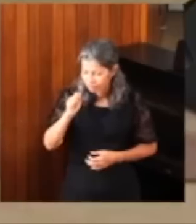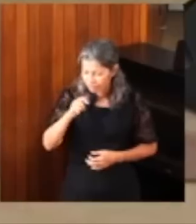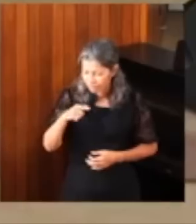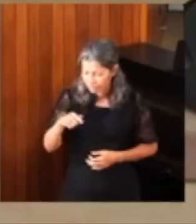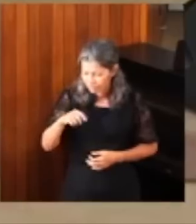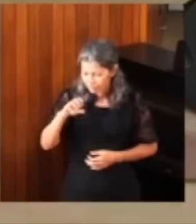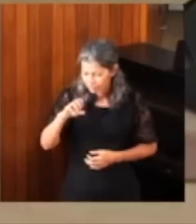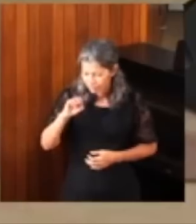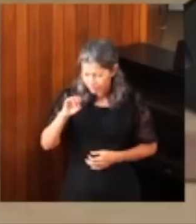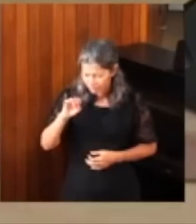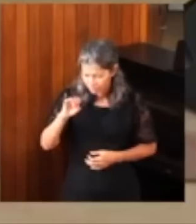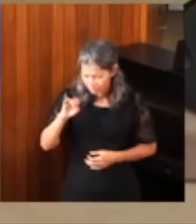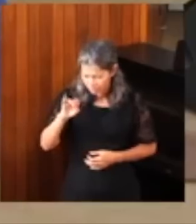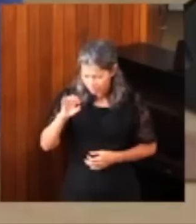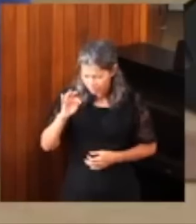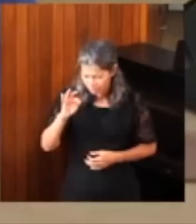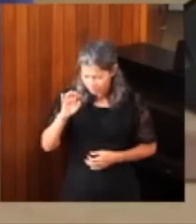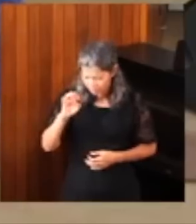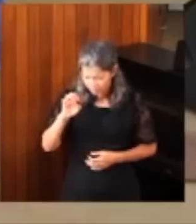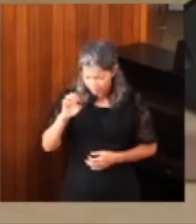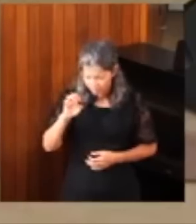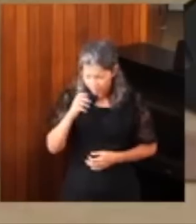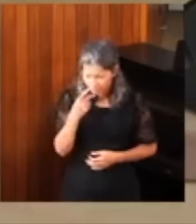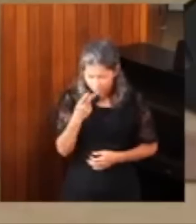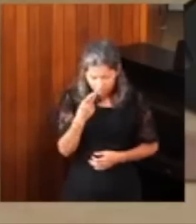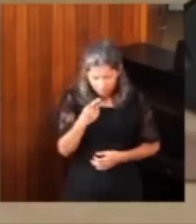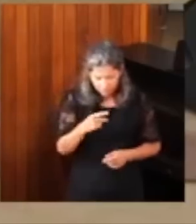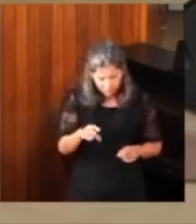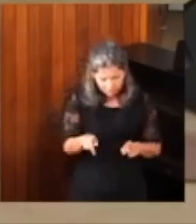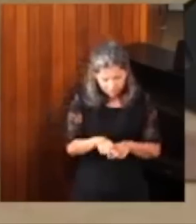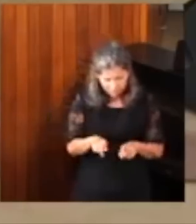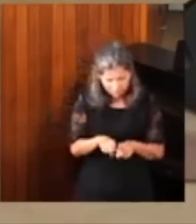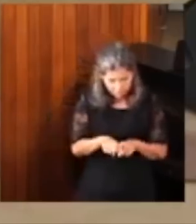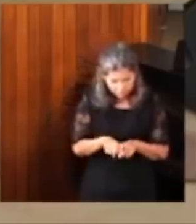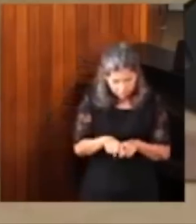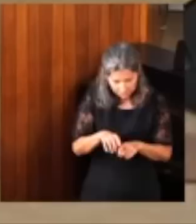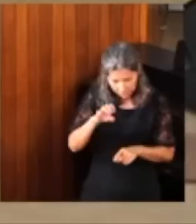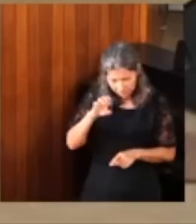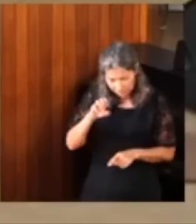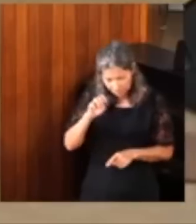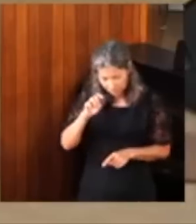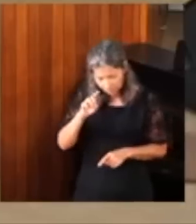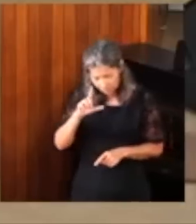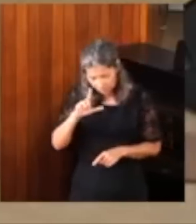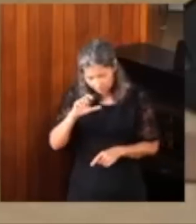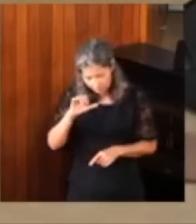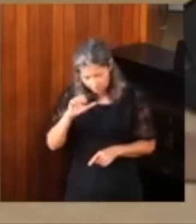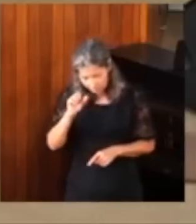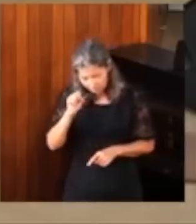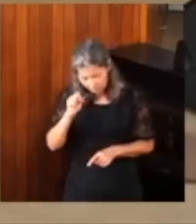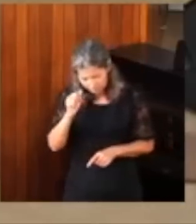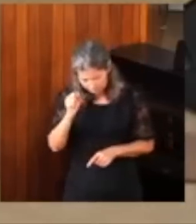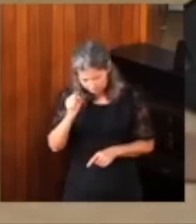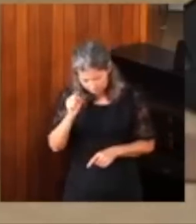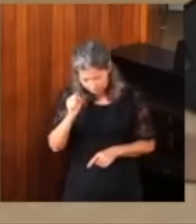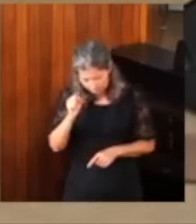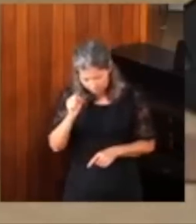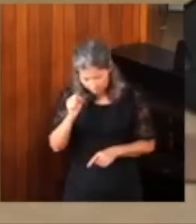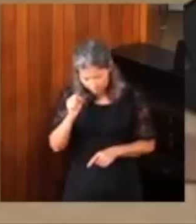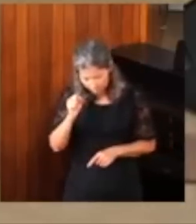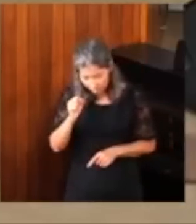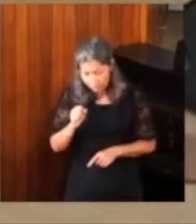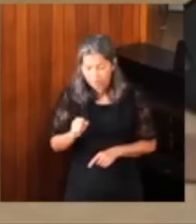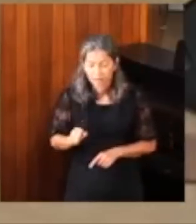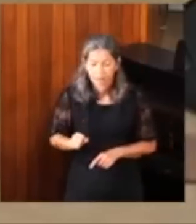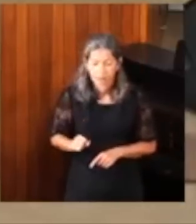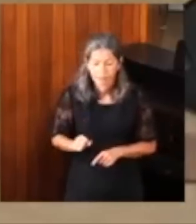Bíblia. O texto fala também de um profeta que fez parar de chover e de outro que transformou água em sangue. Quem são esses